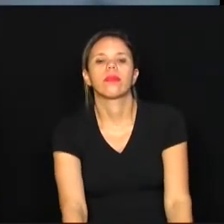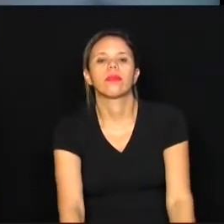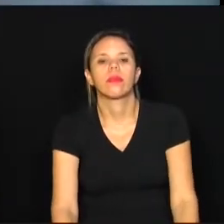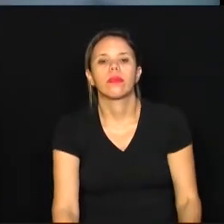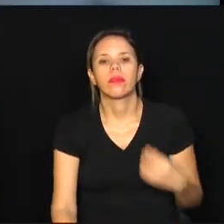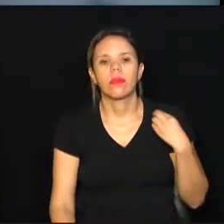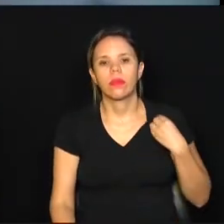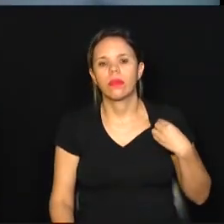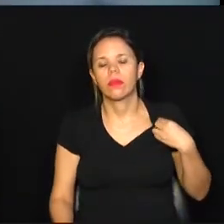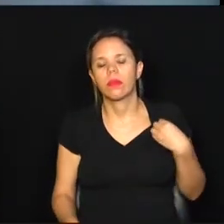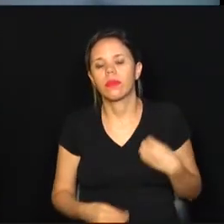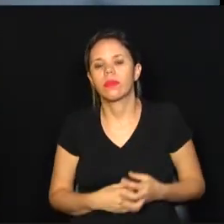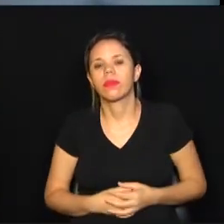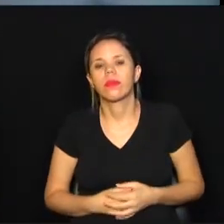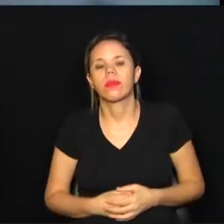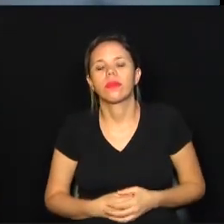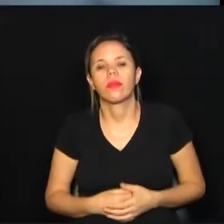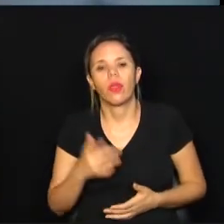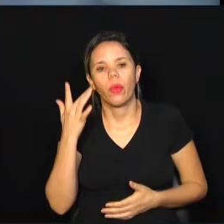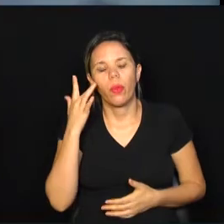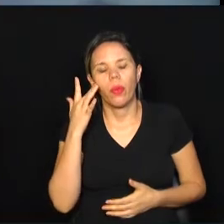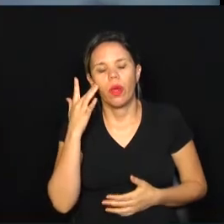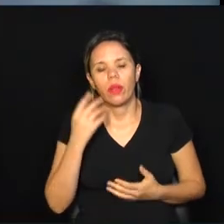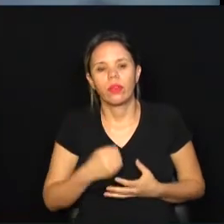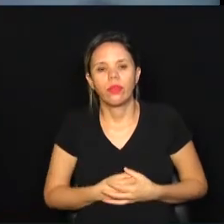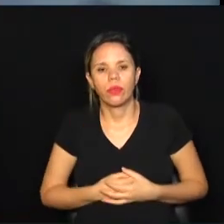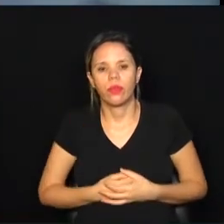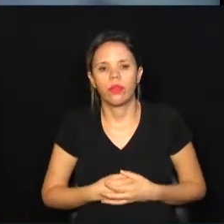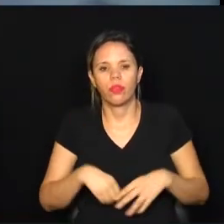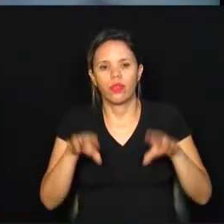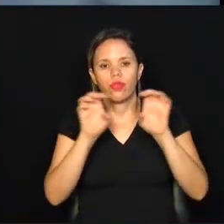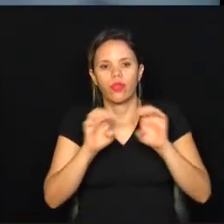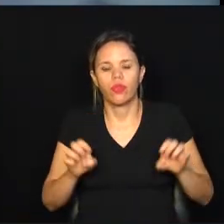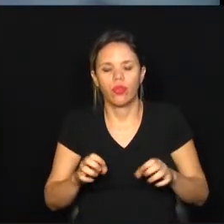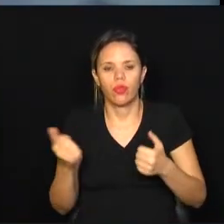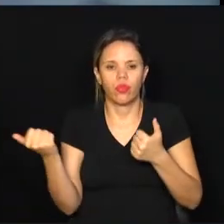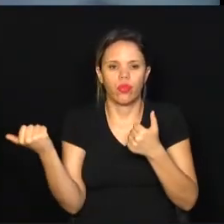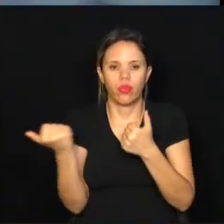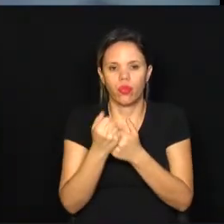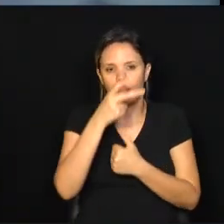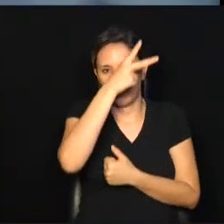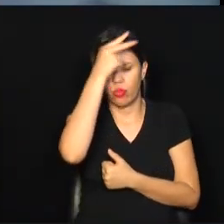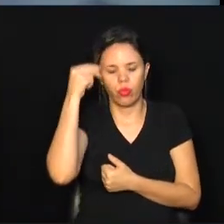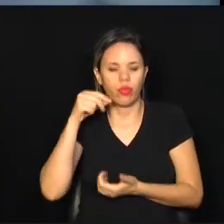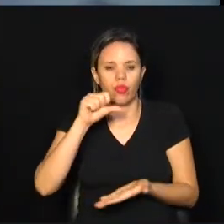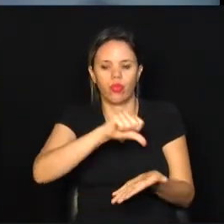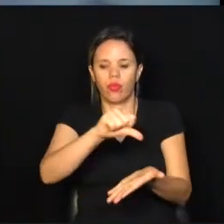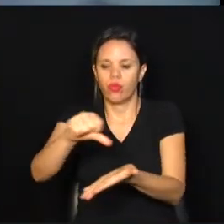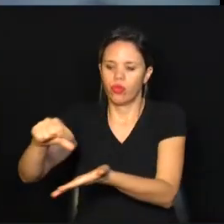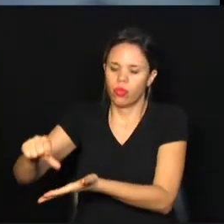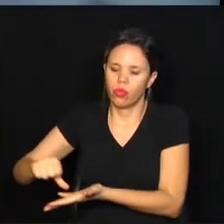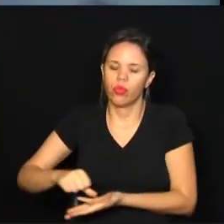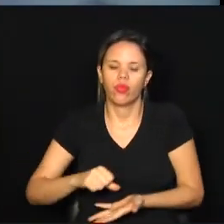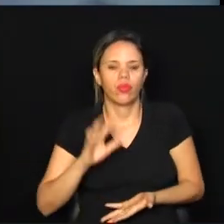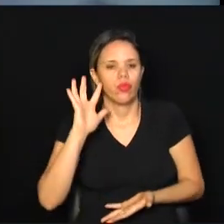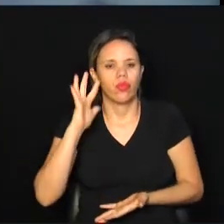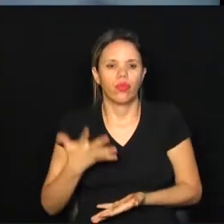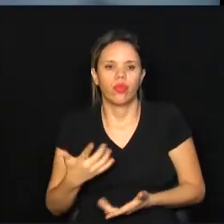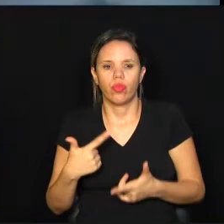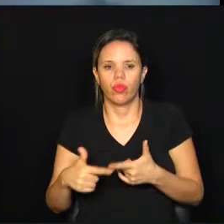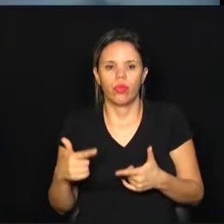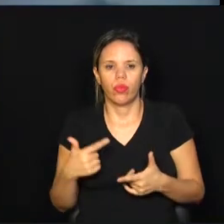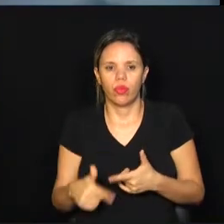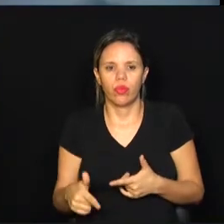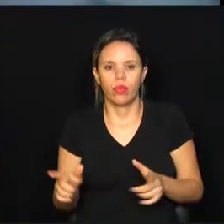pensa em cada escala, né? E eu acho que a estrutura de uma subprefeitura descentralizada resolveria muito esse problema da